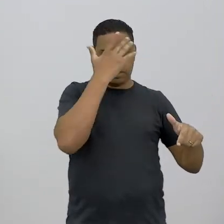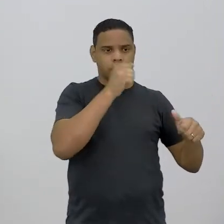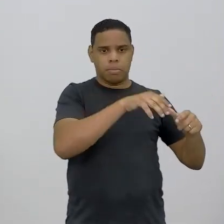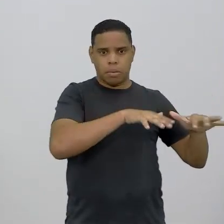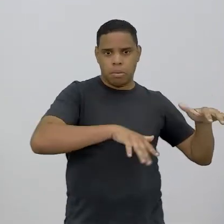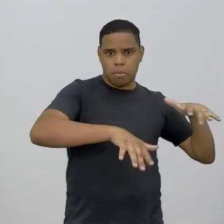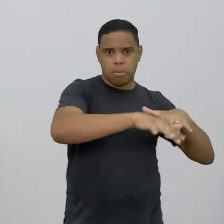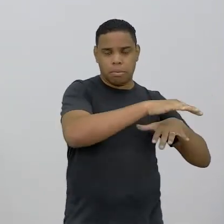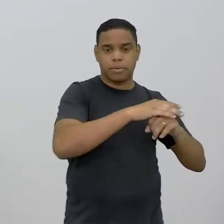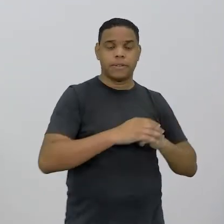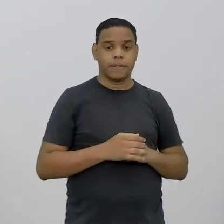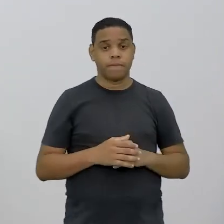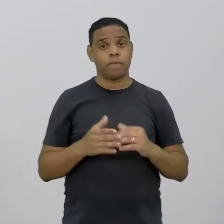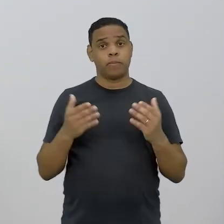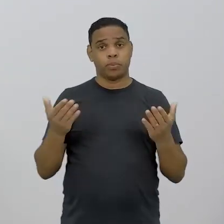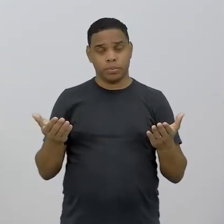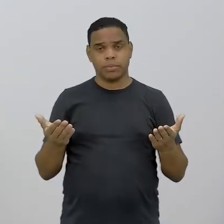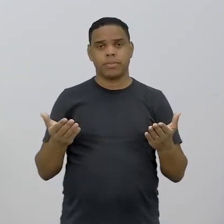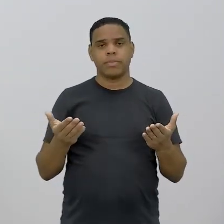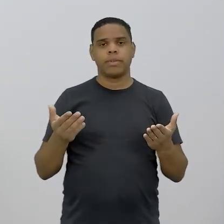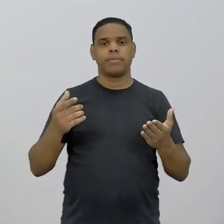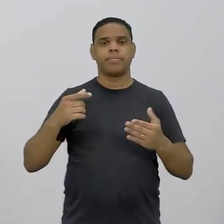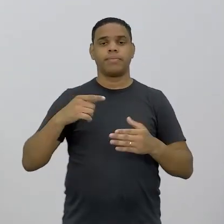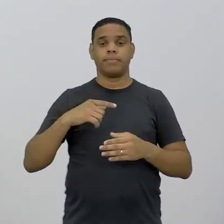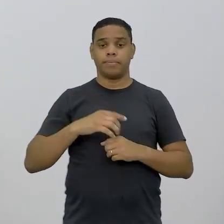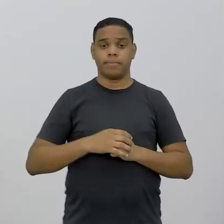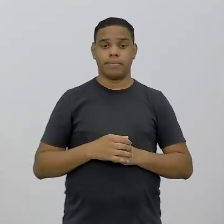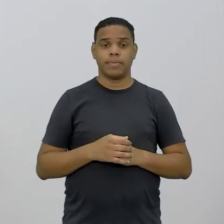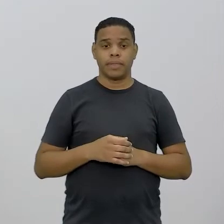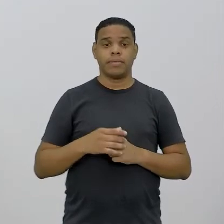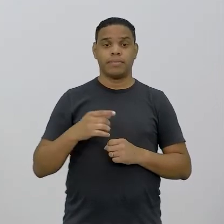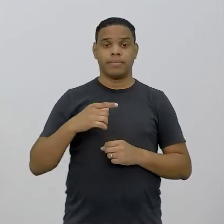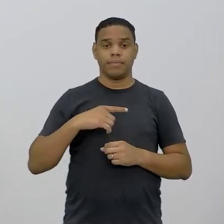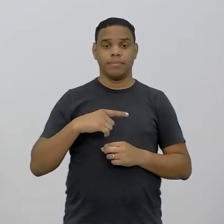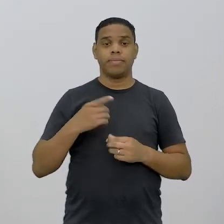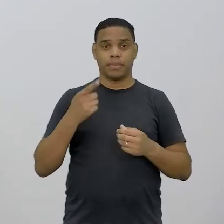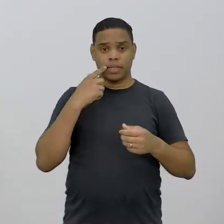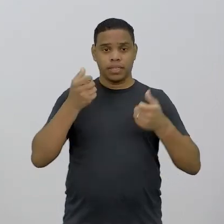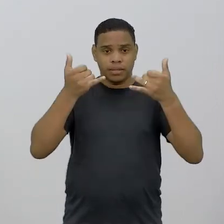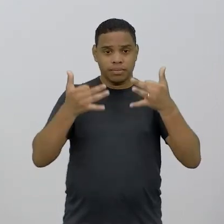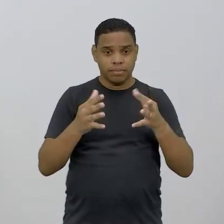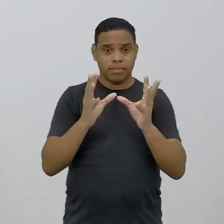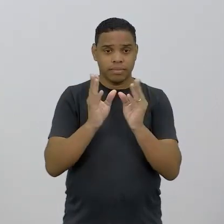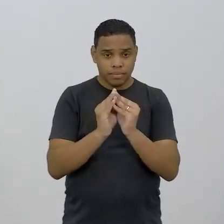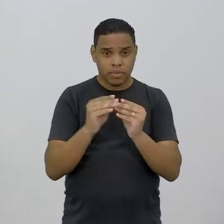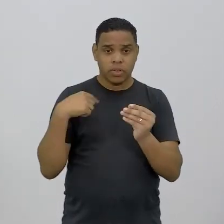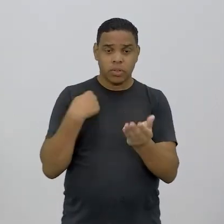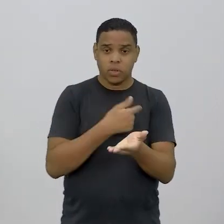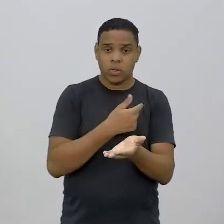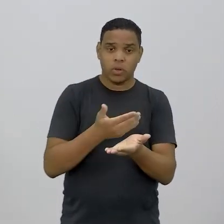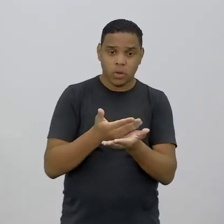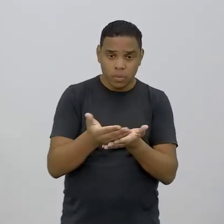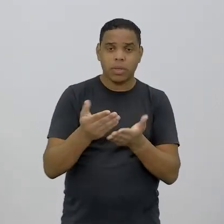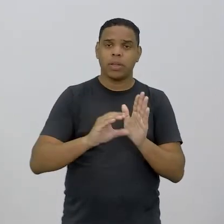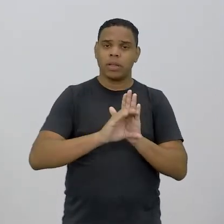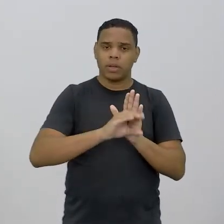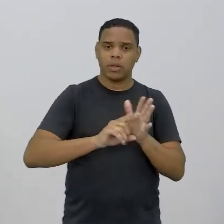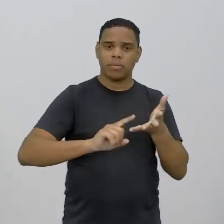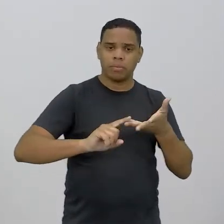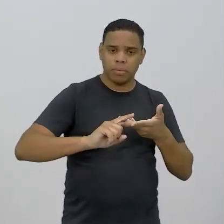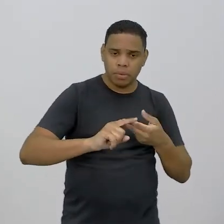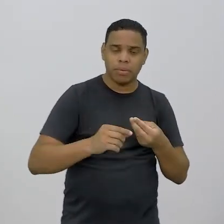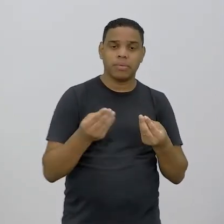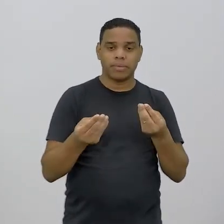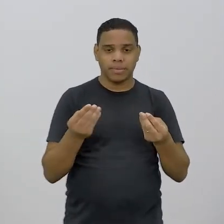de pessoas. Então, feita essa breve explicação, nós ingressamos então nesses conceitos